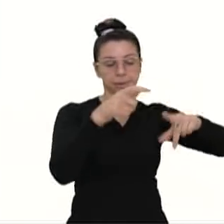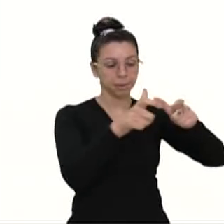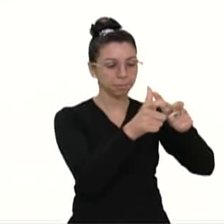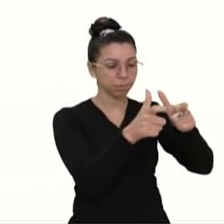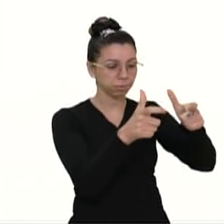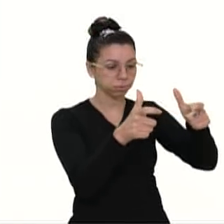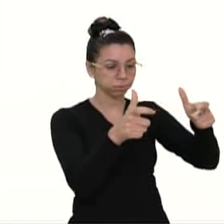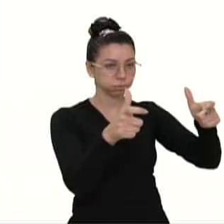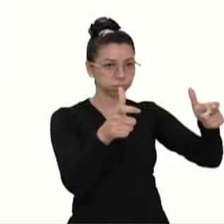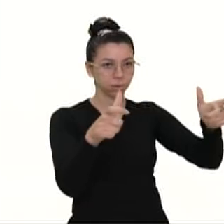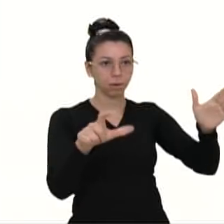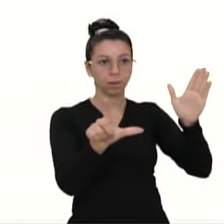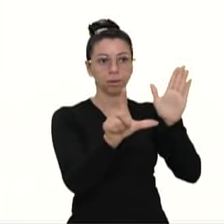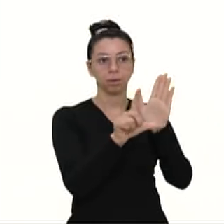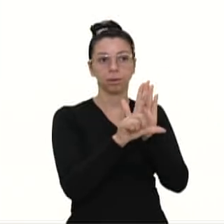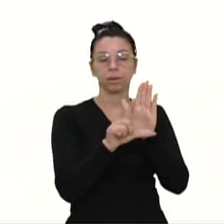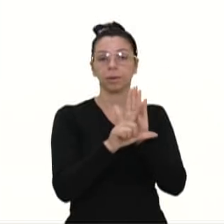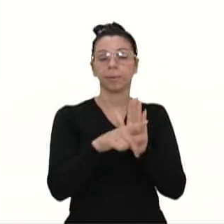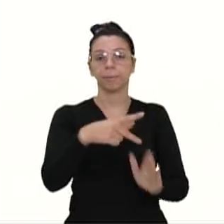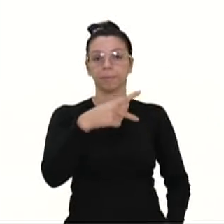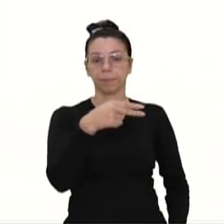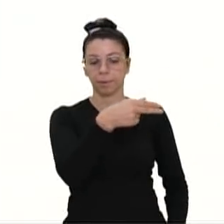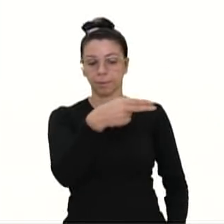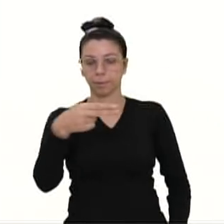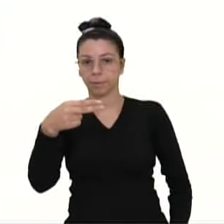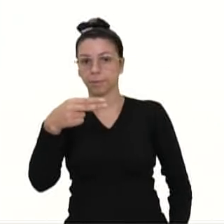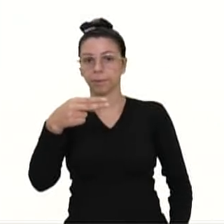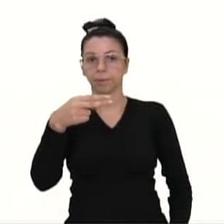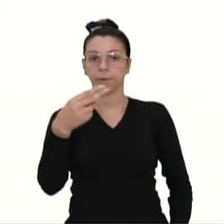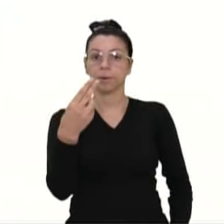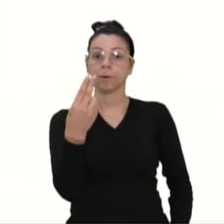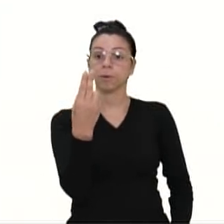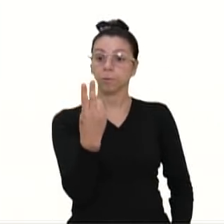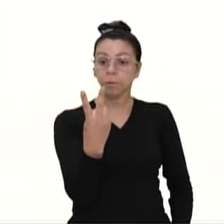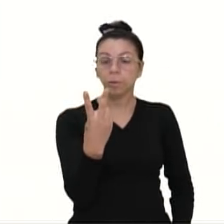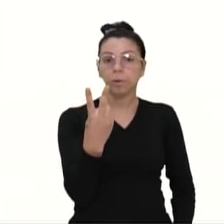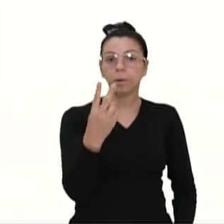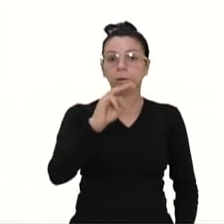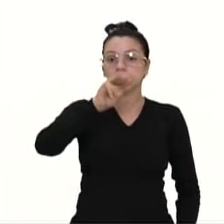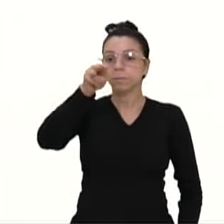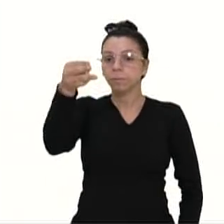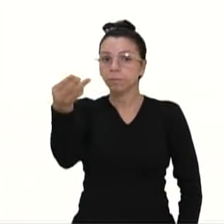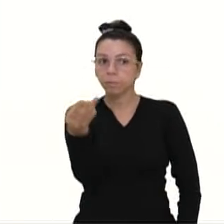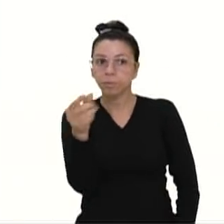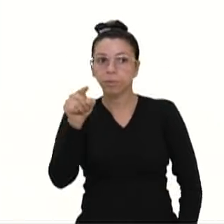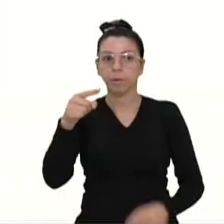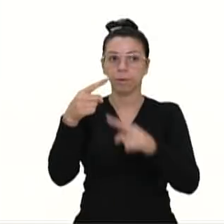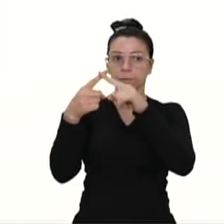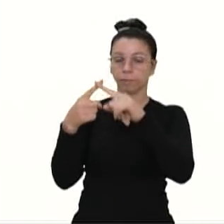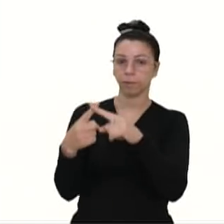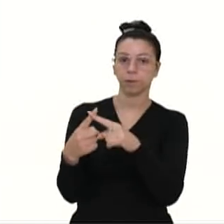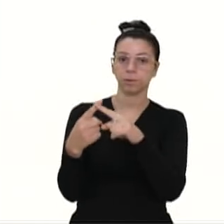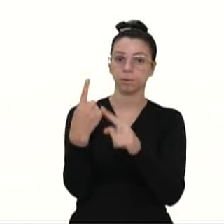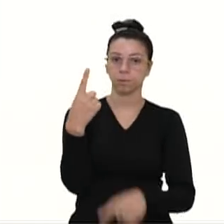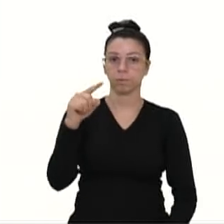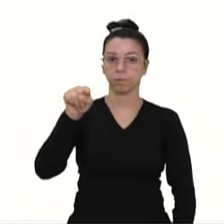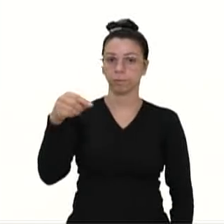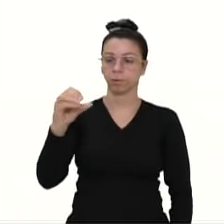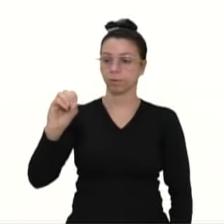crescimento dado pela lei P igual a 2 milhões vezes 1,03 elevado a